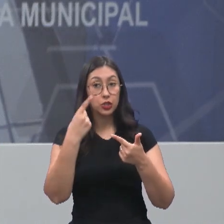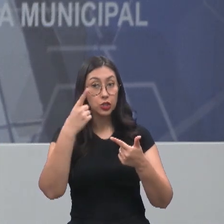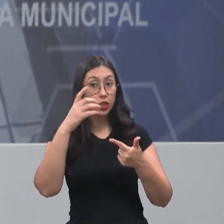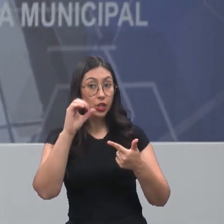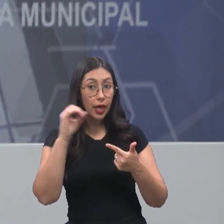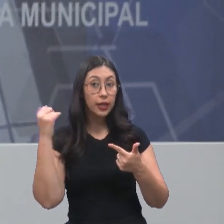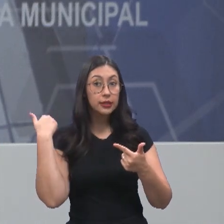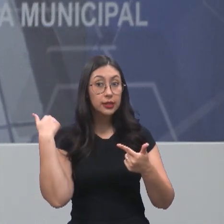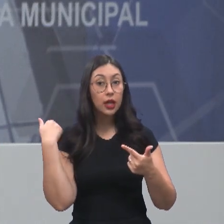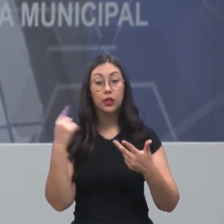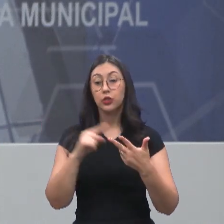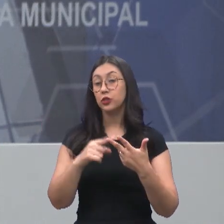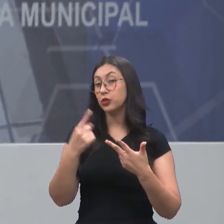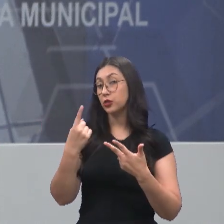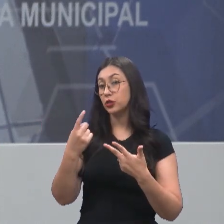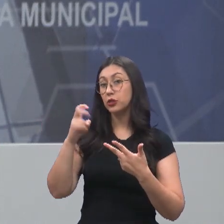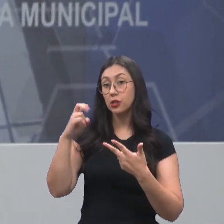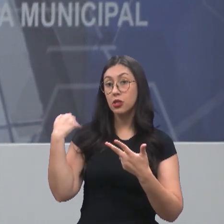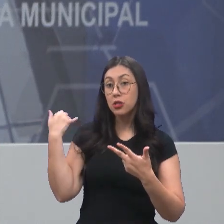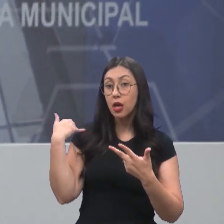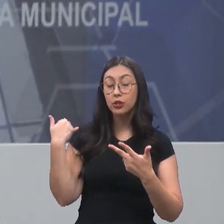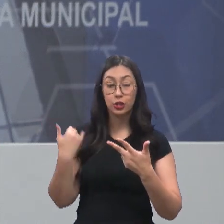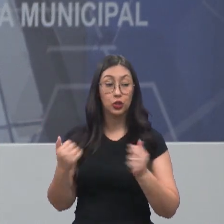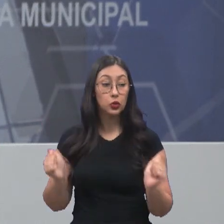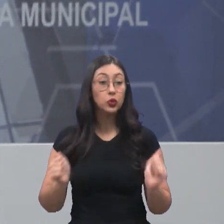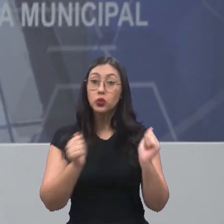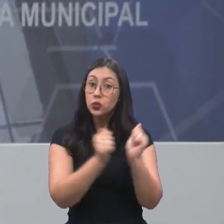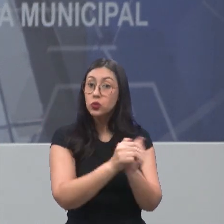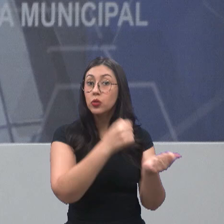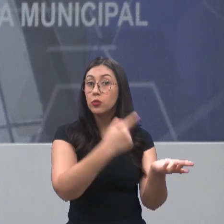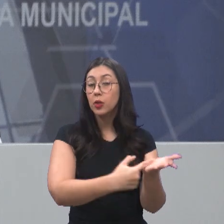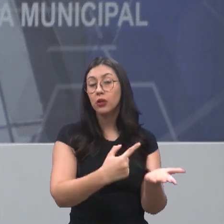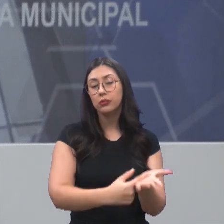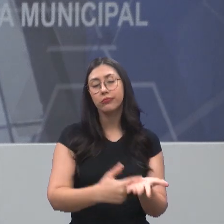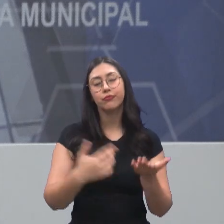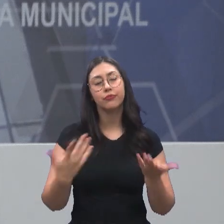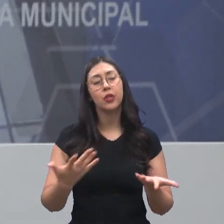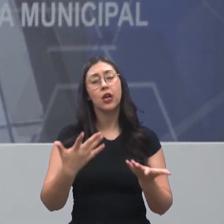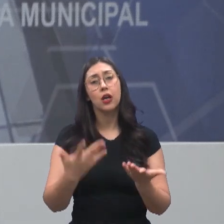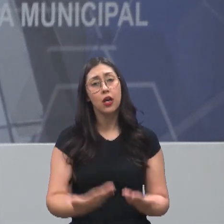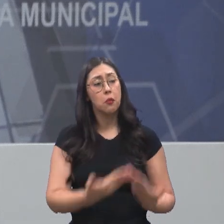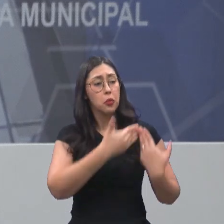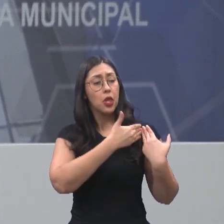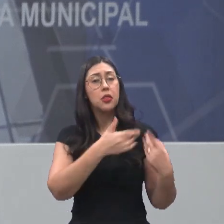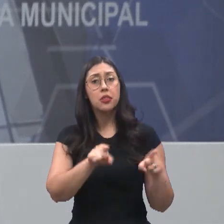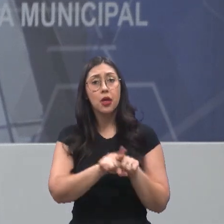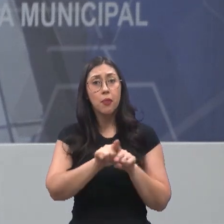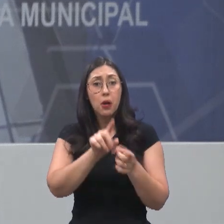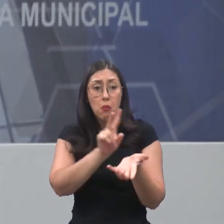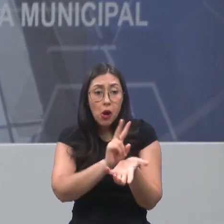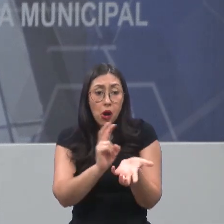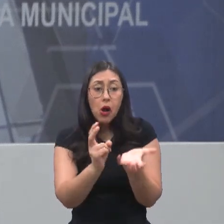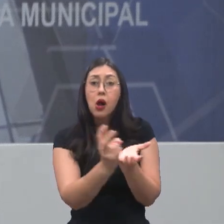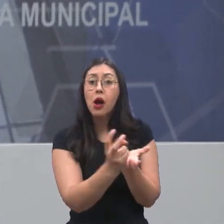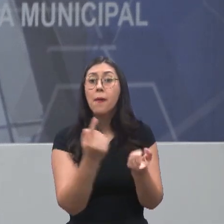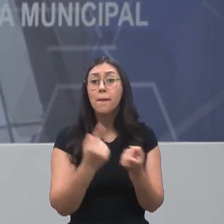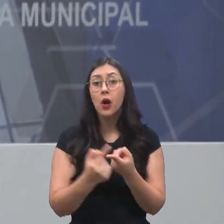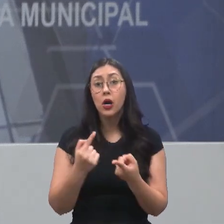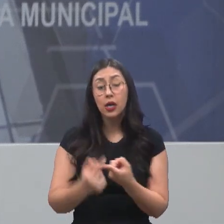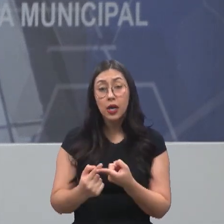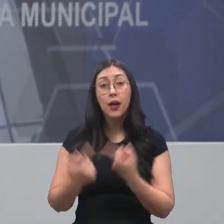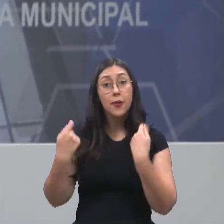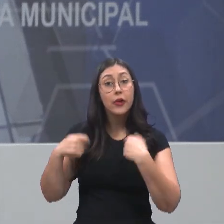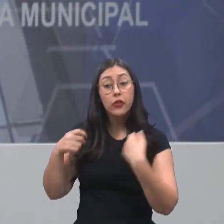agendar uma consulta. Então, isso cabe Conselho Tutelar e cabe também porque essas crianças tiveram que faltar à escola